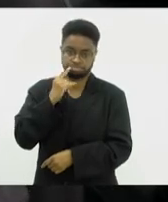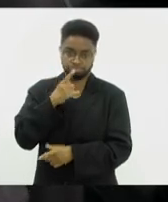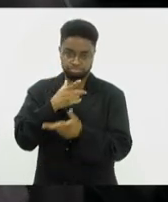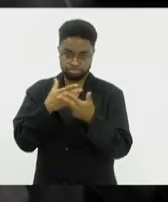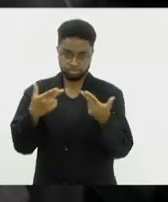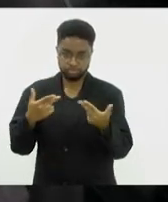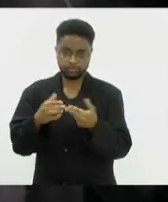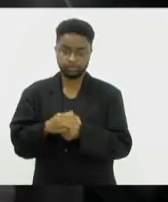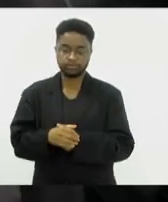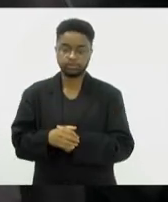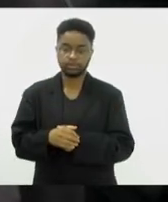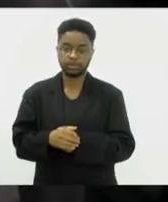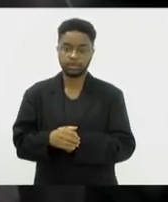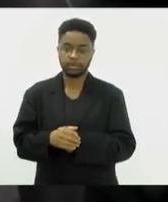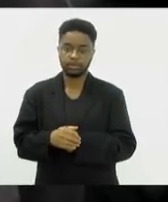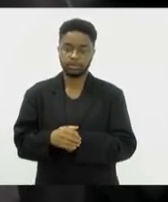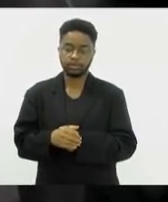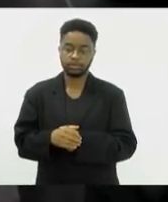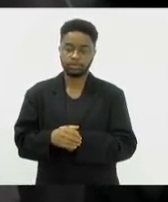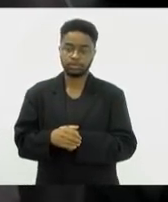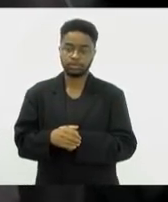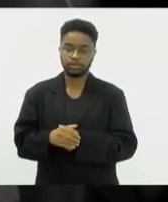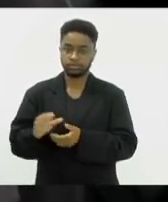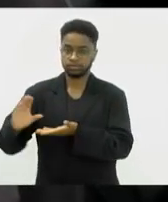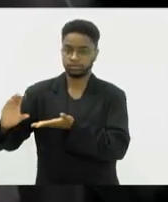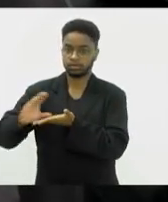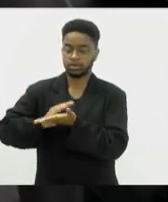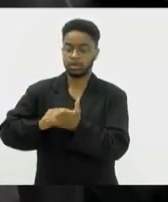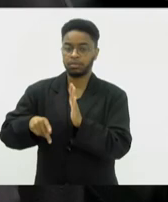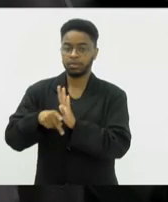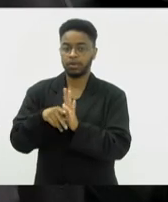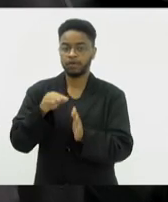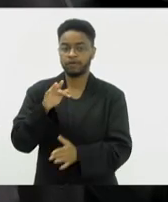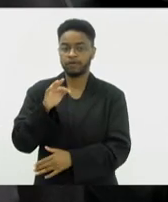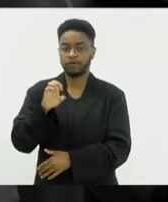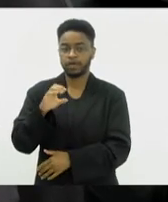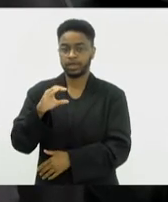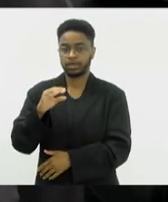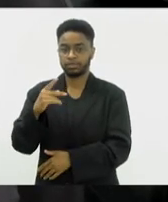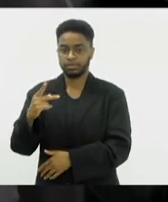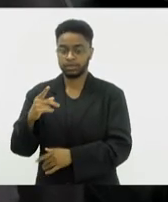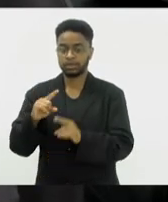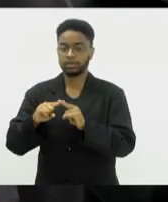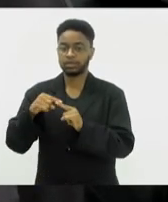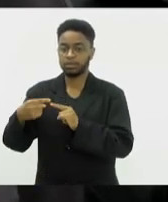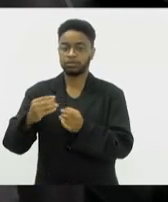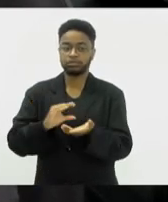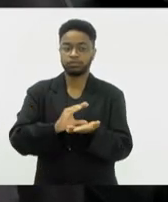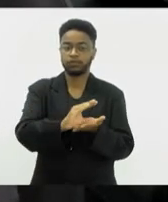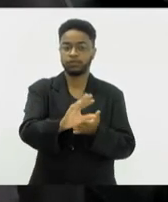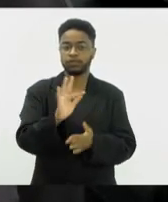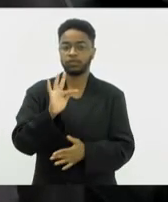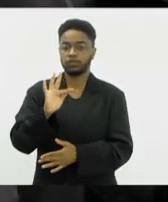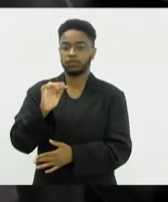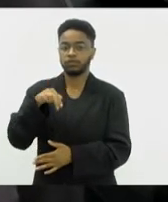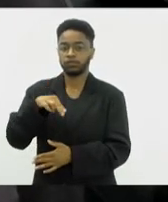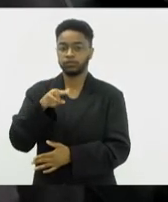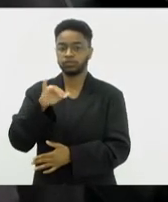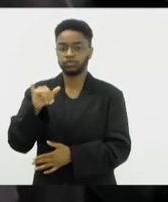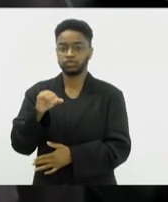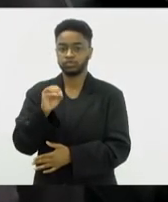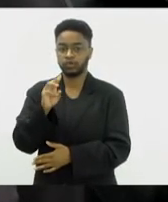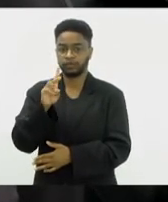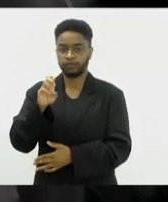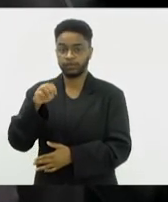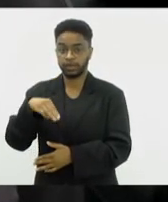eles vinham do FECP, iam para o FUNJOVEM. Só que com essa alteração legislativa,